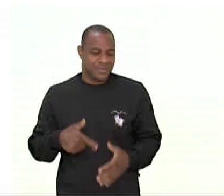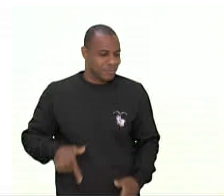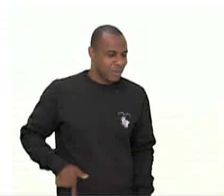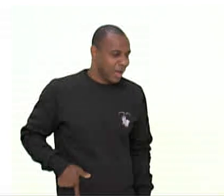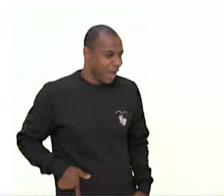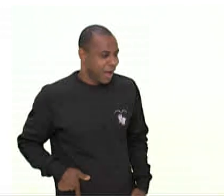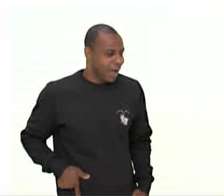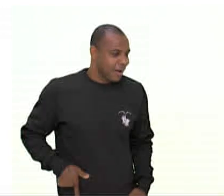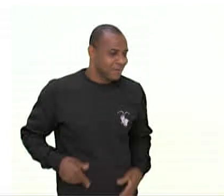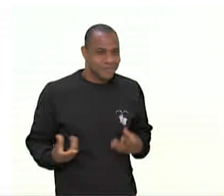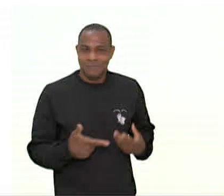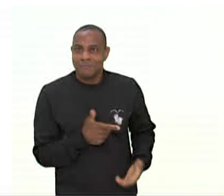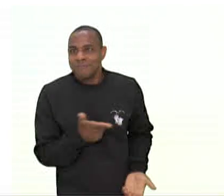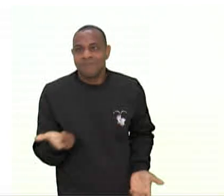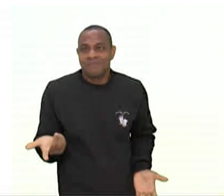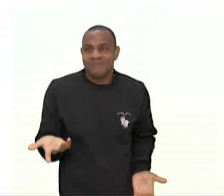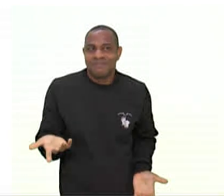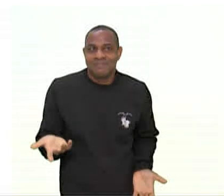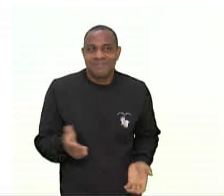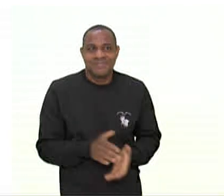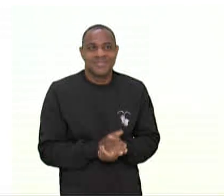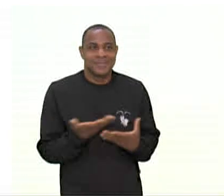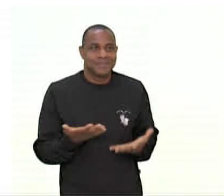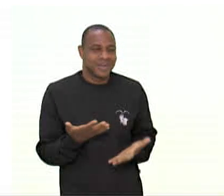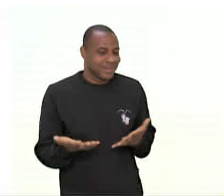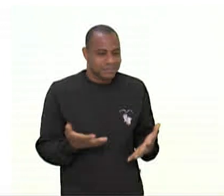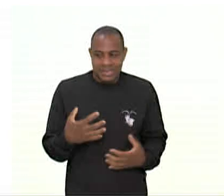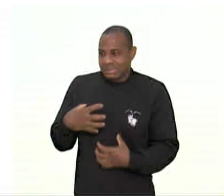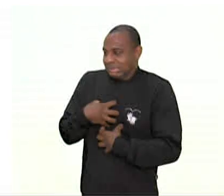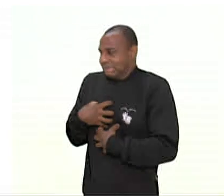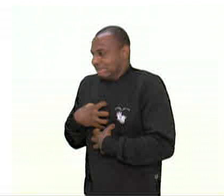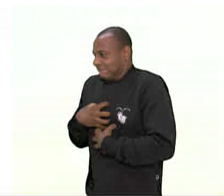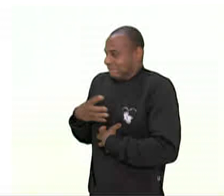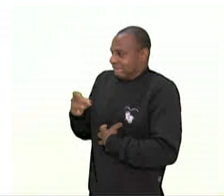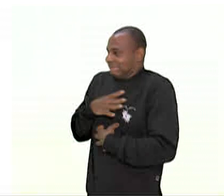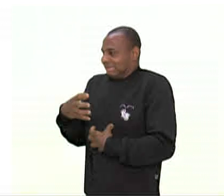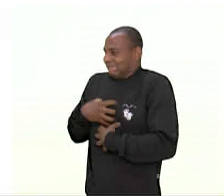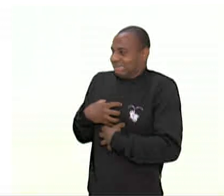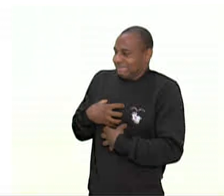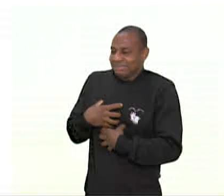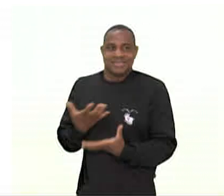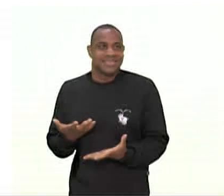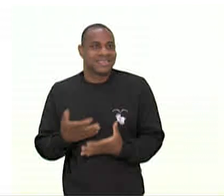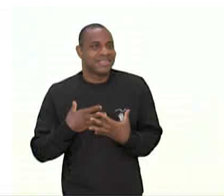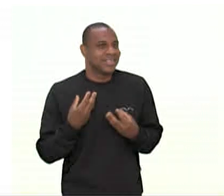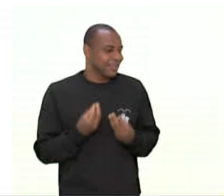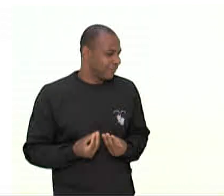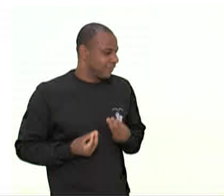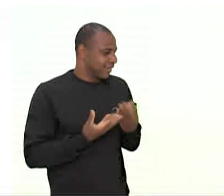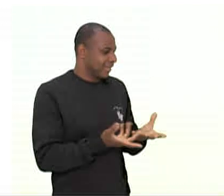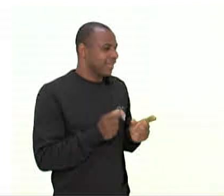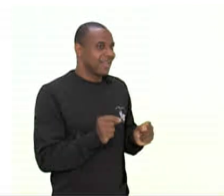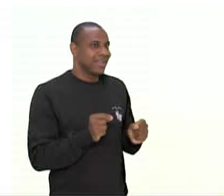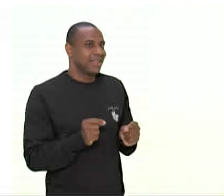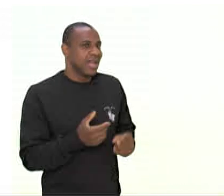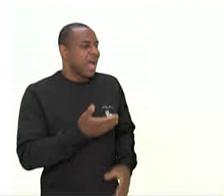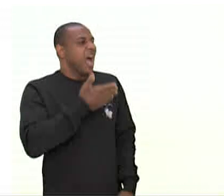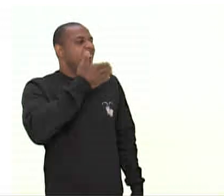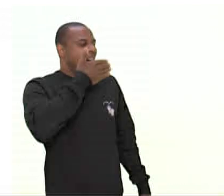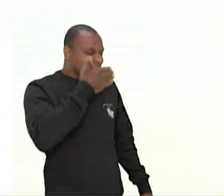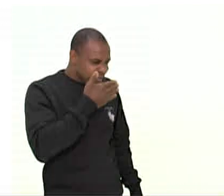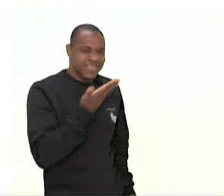inusitada, né? Para coagir ali a sua vítima, né? De assalto, em que ele oferece um espirro,